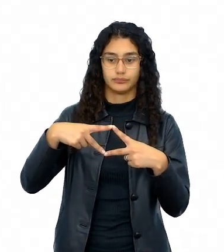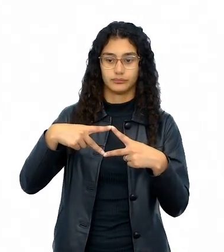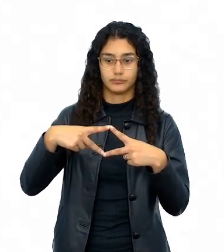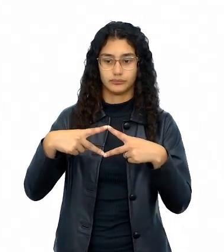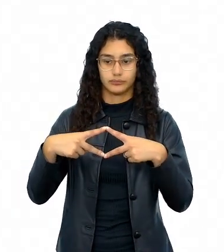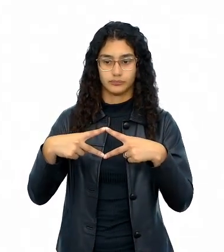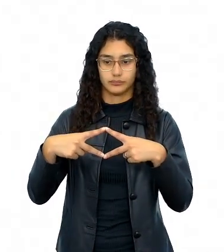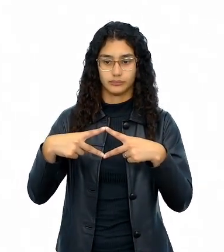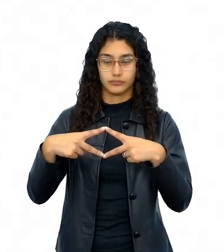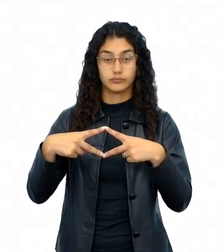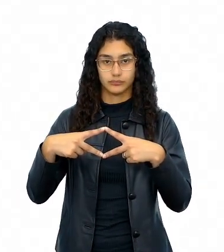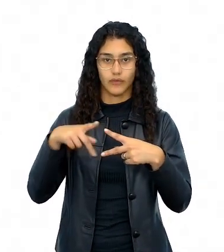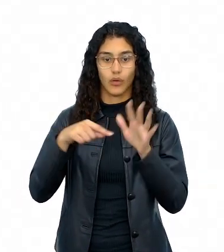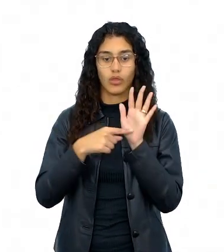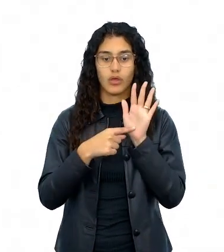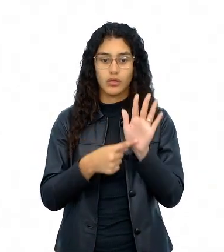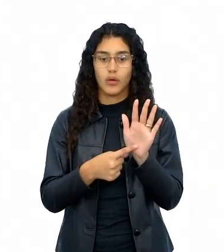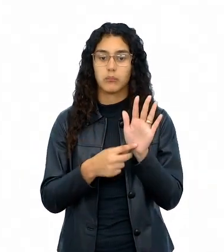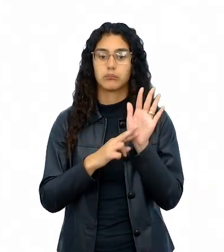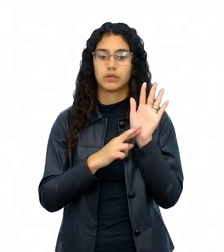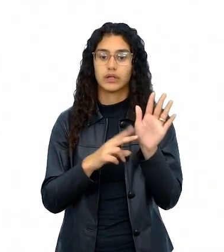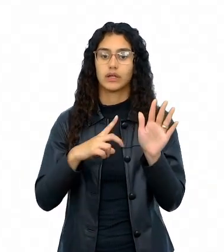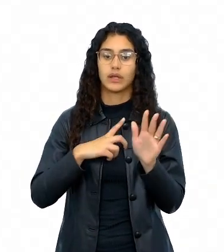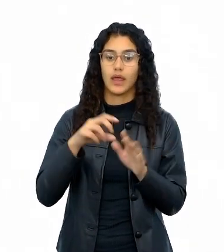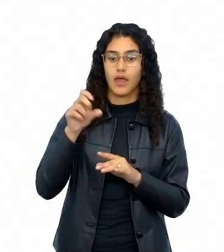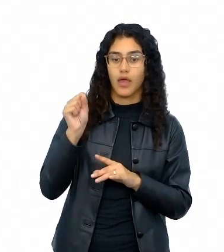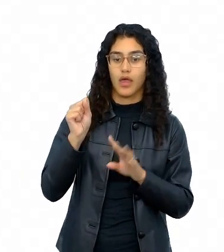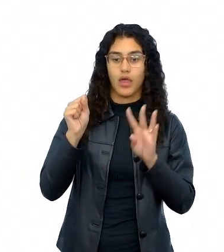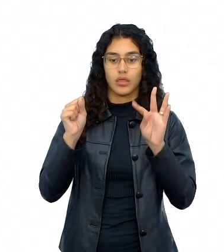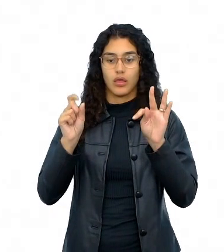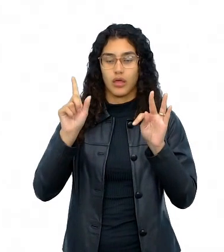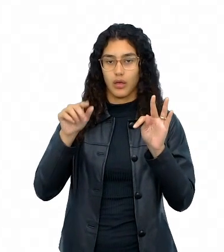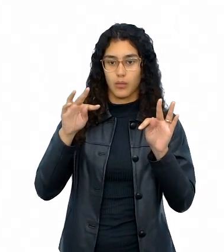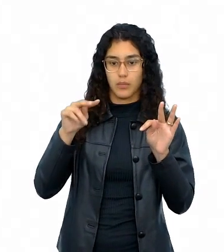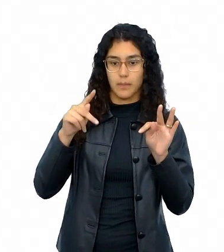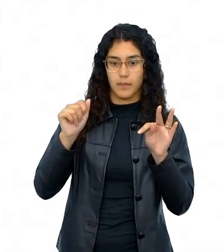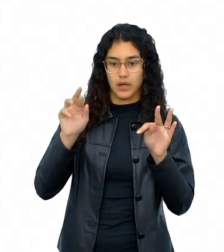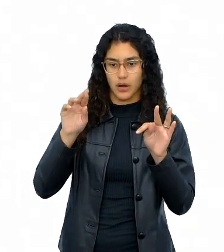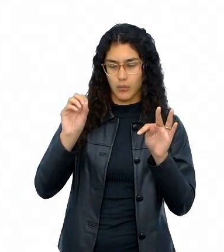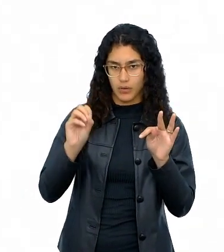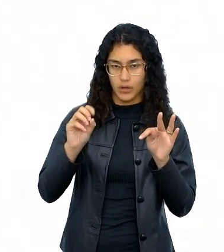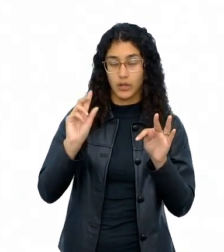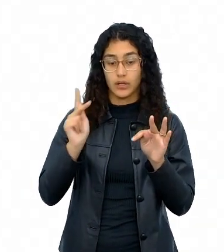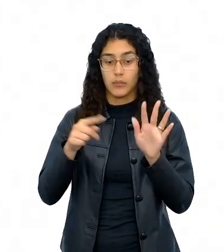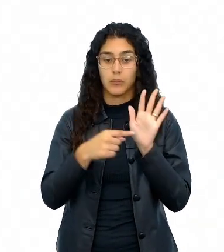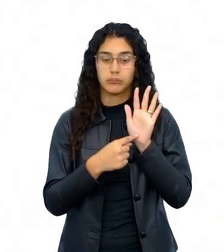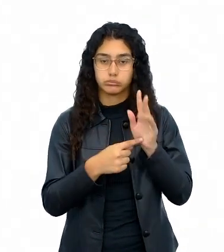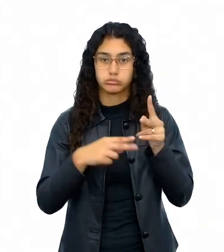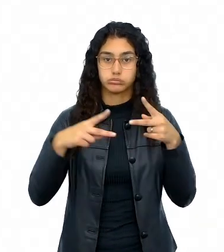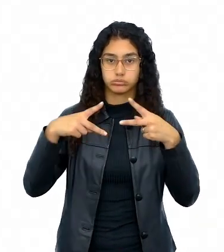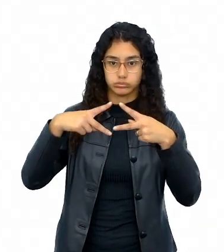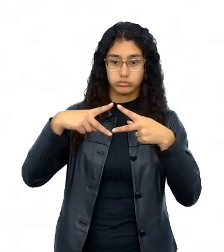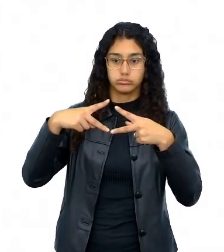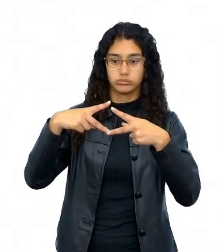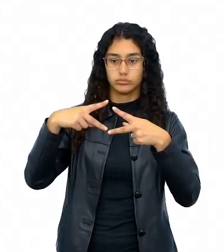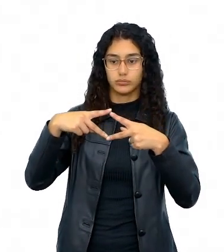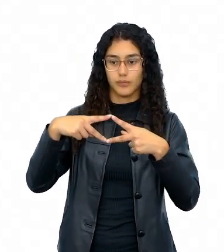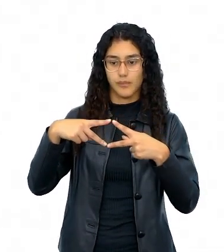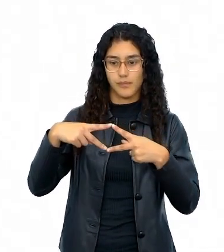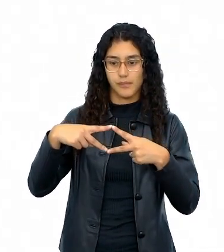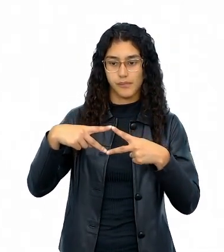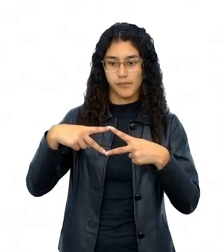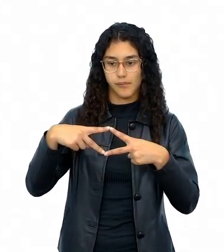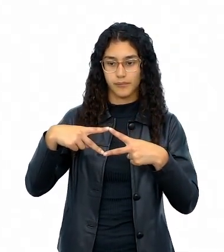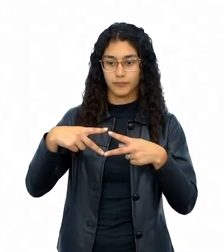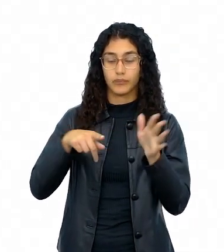que representa a função S de t, que é uma parábola ou não. Então, toda vez que aparece esse losango, ele está perguntando,